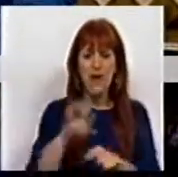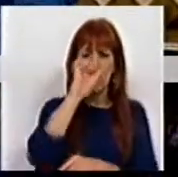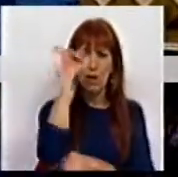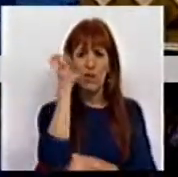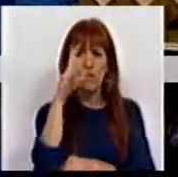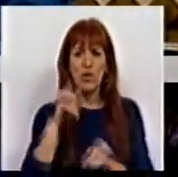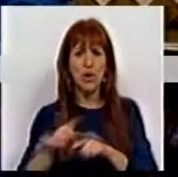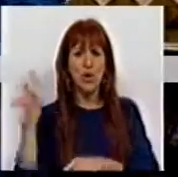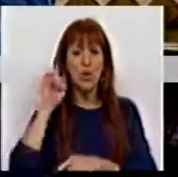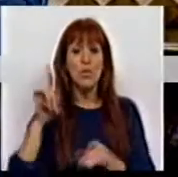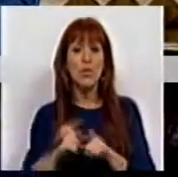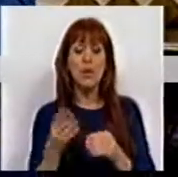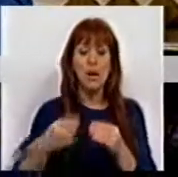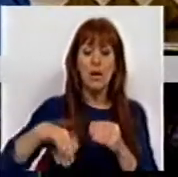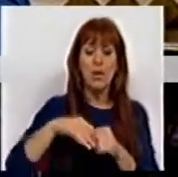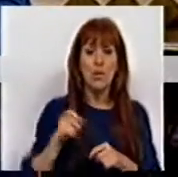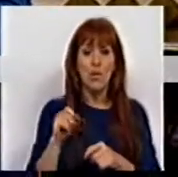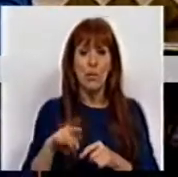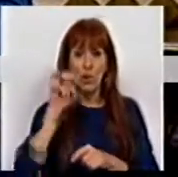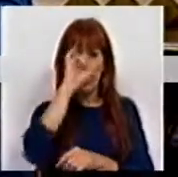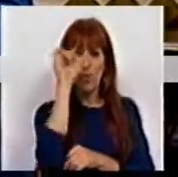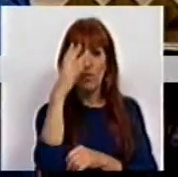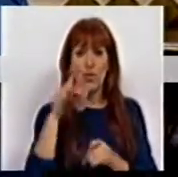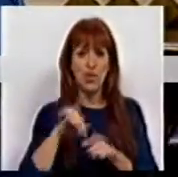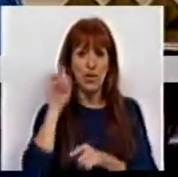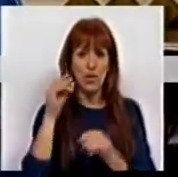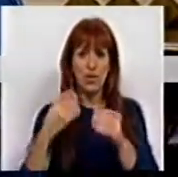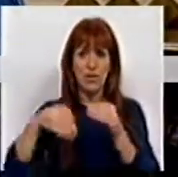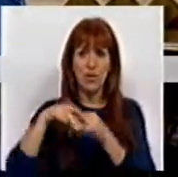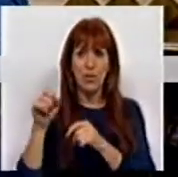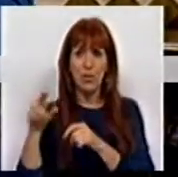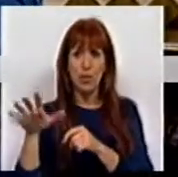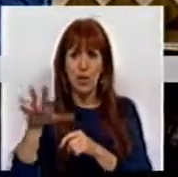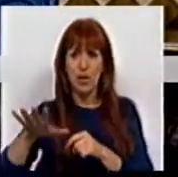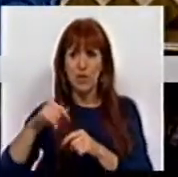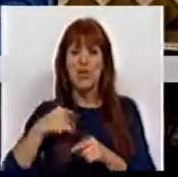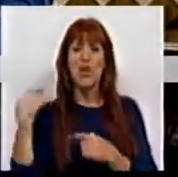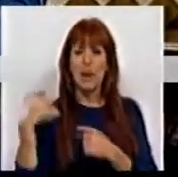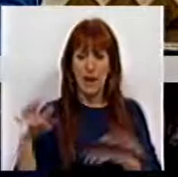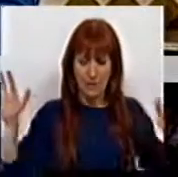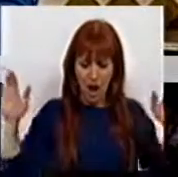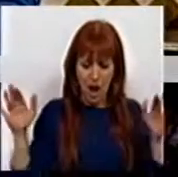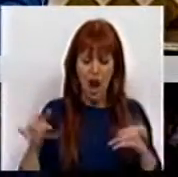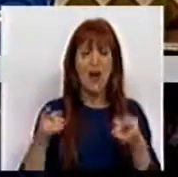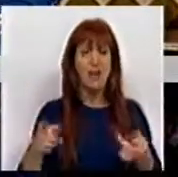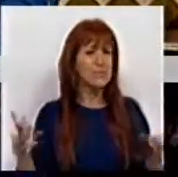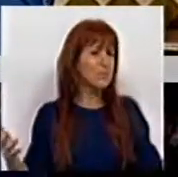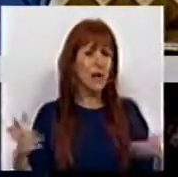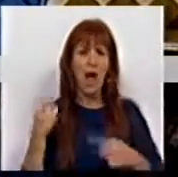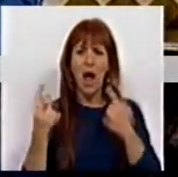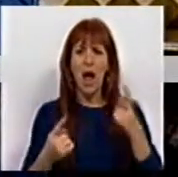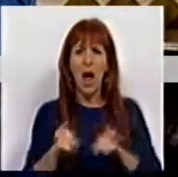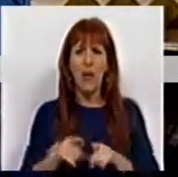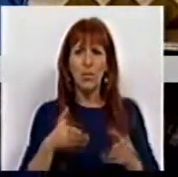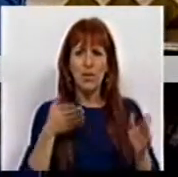na floresta. O valor acrescentado bruto da floresta no valor acrescentado bruto nacional também tem vindo a reduzir nestes anos. Por isso, há